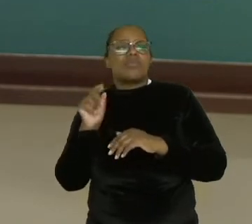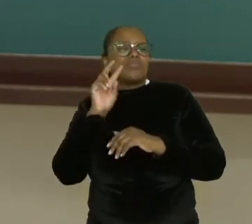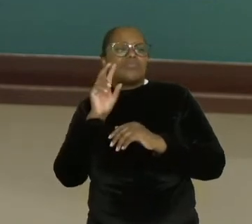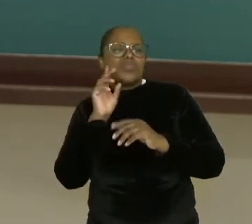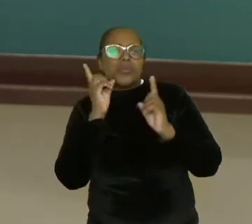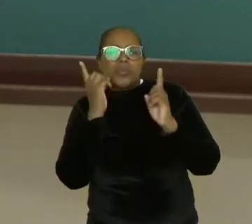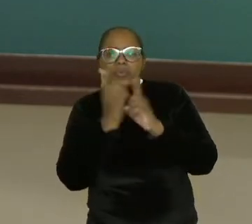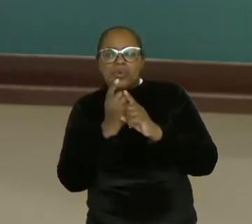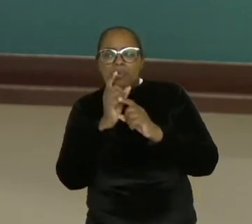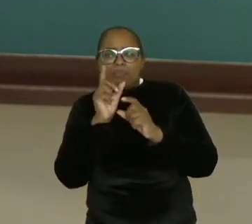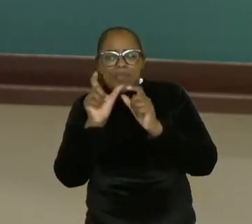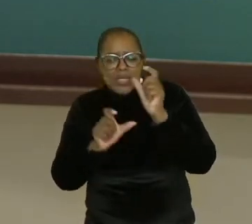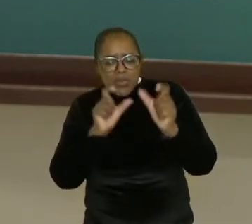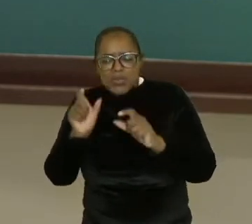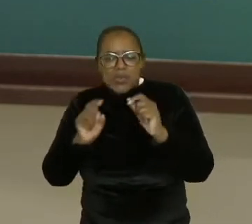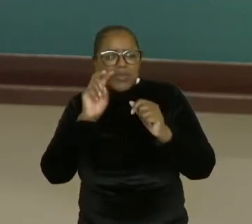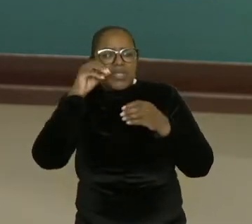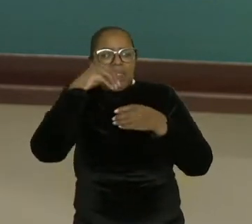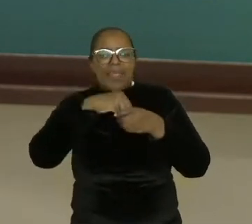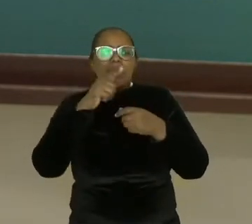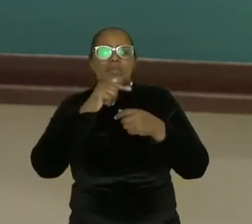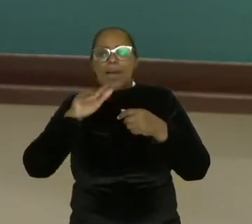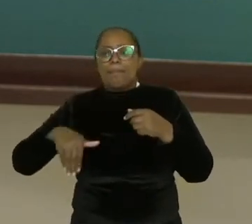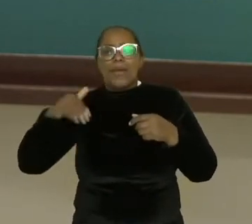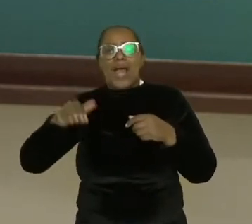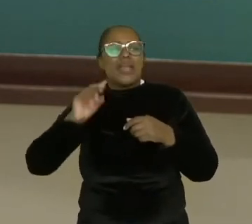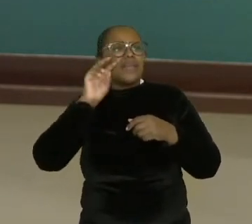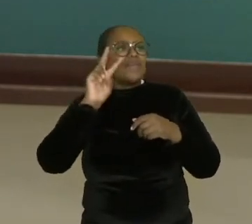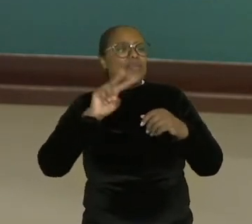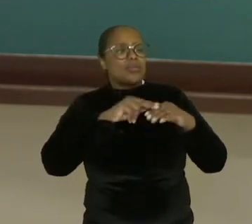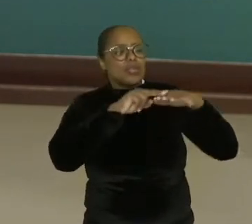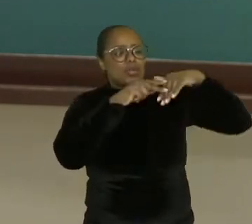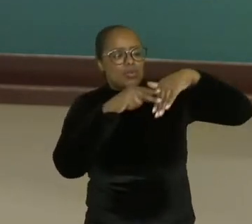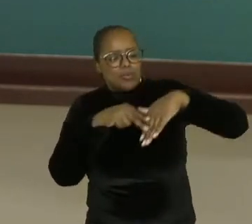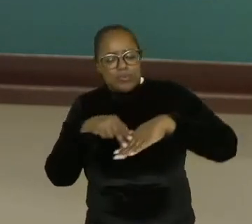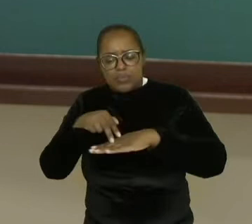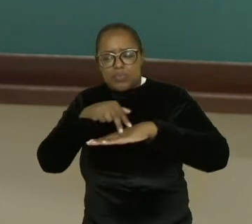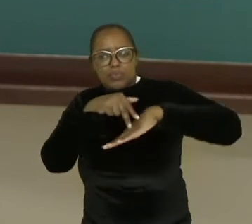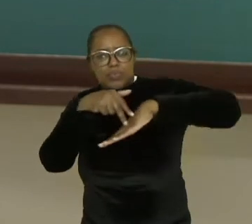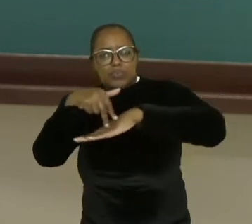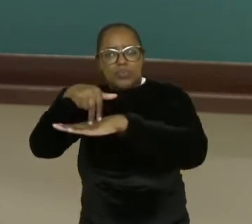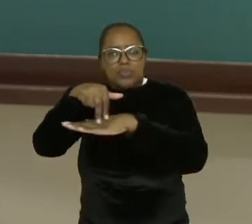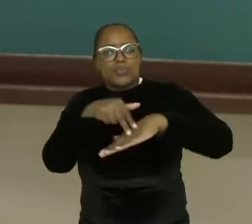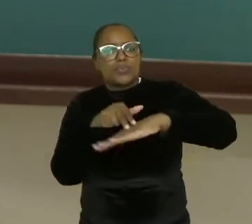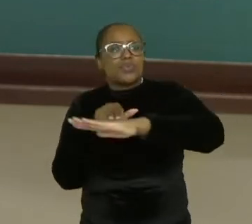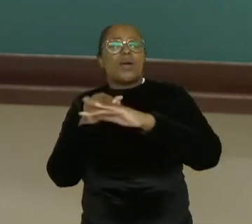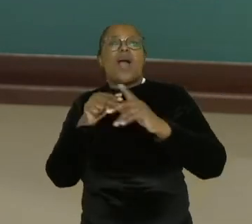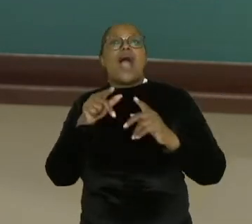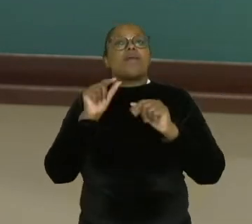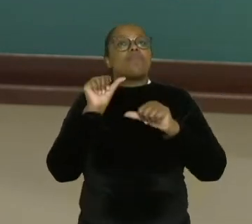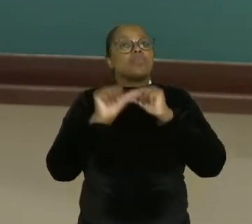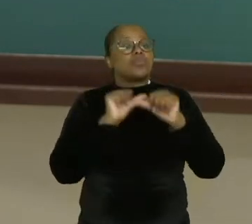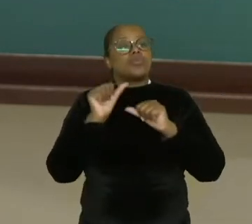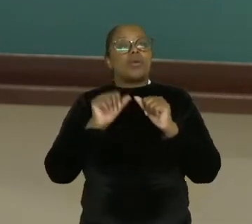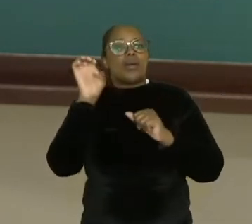pessoal descendo com a prancha lá nas ilhas e levou esse esporte para a Europa.